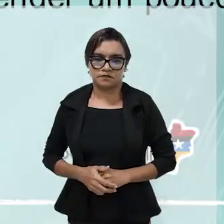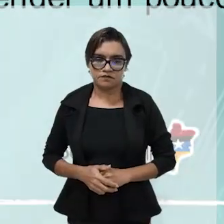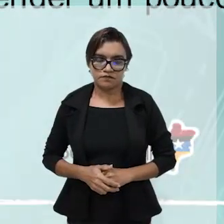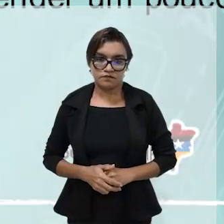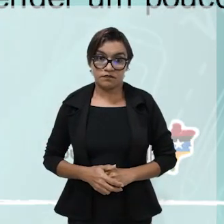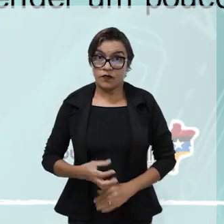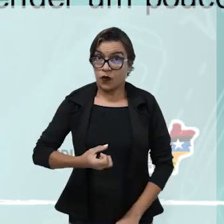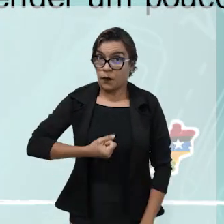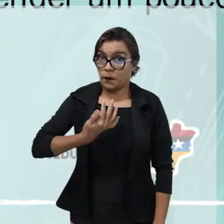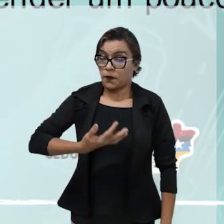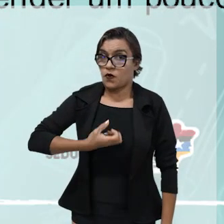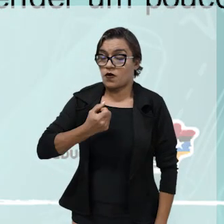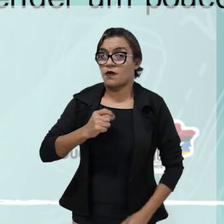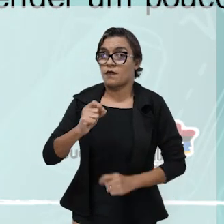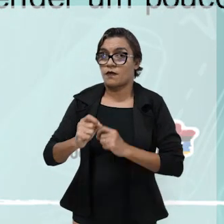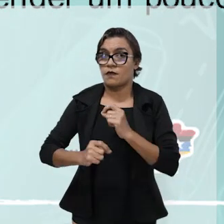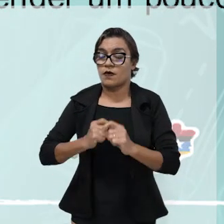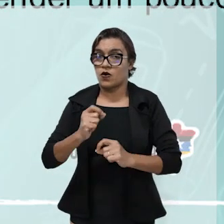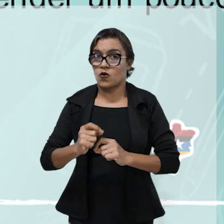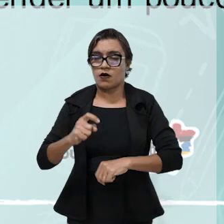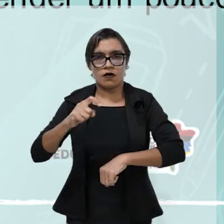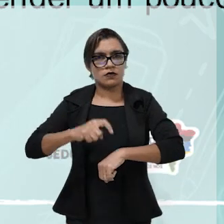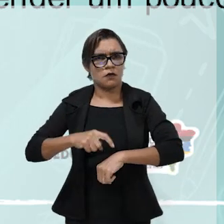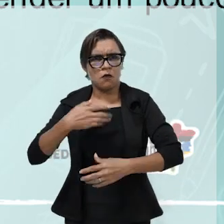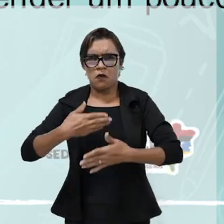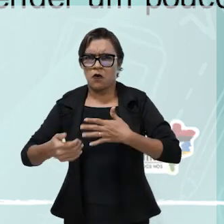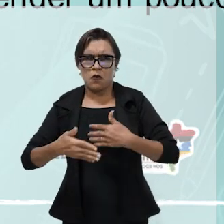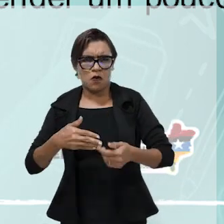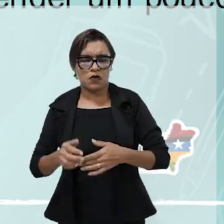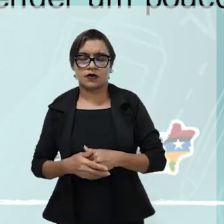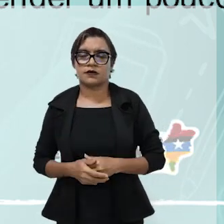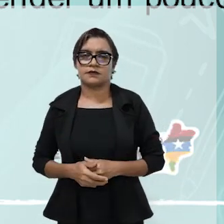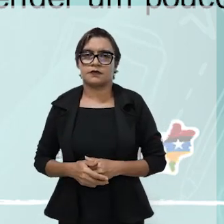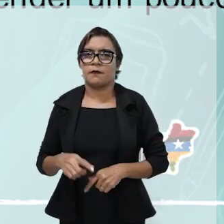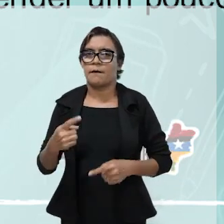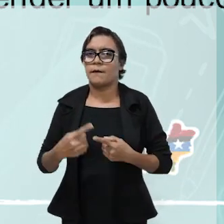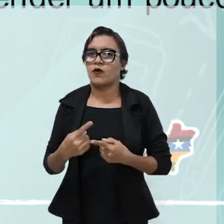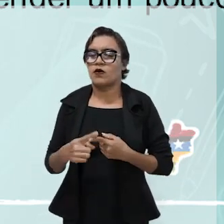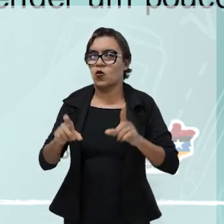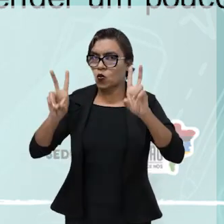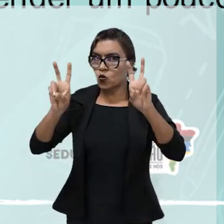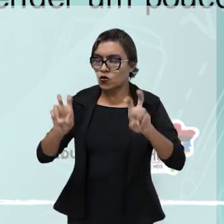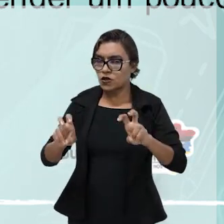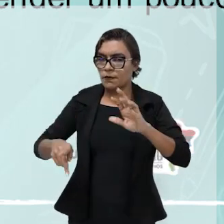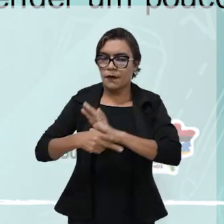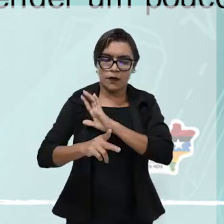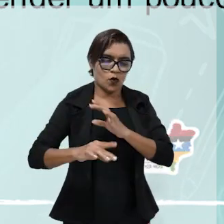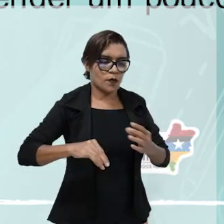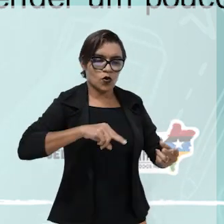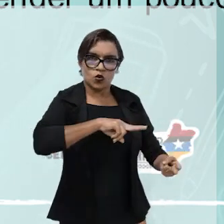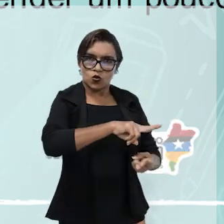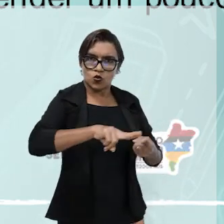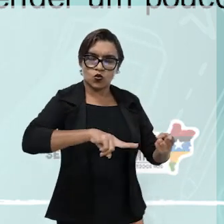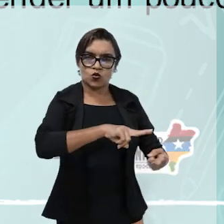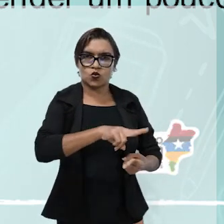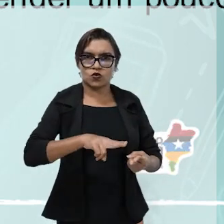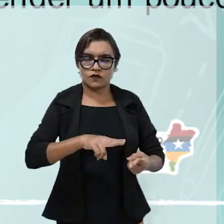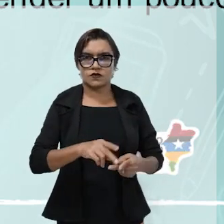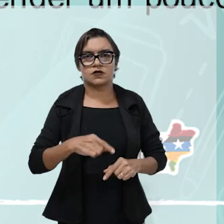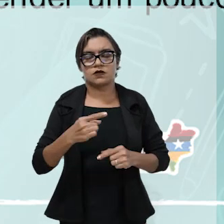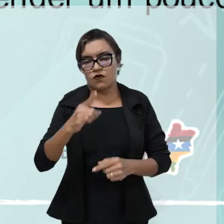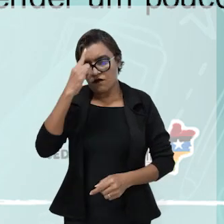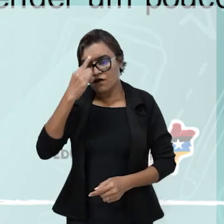O poema se torna atemporal, na medida em que o tema abordado é universal e as figuras usadas para desenvolvê-lo